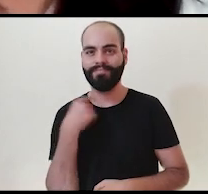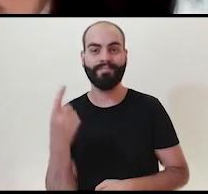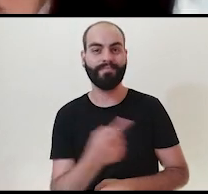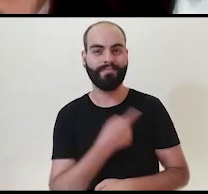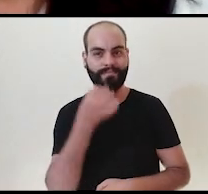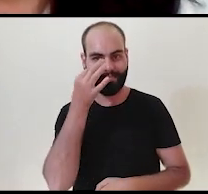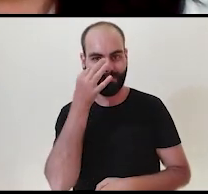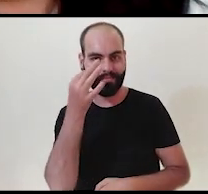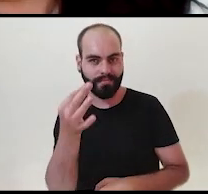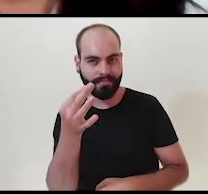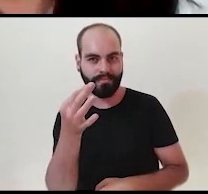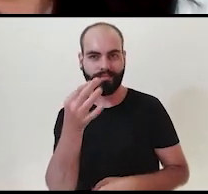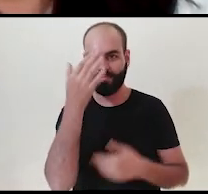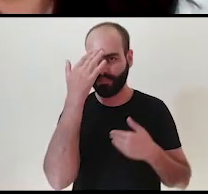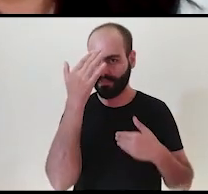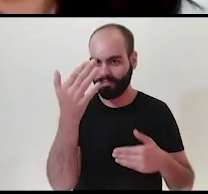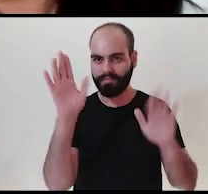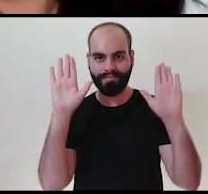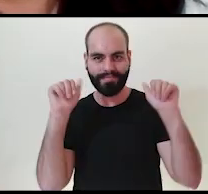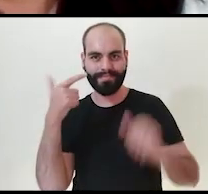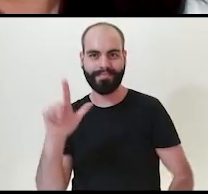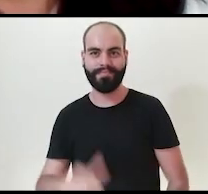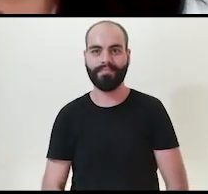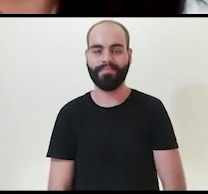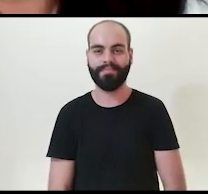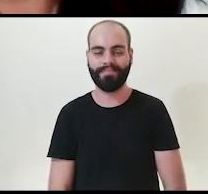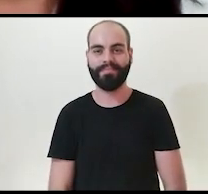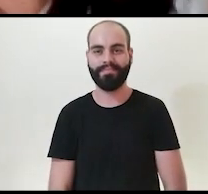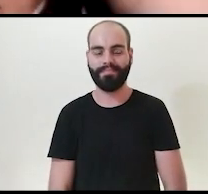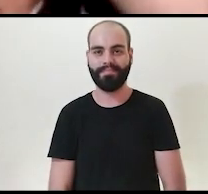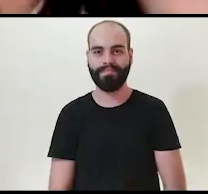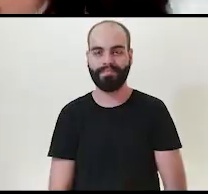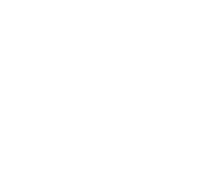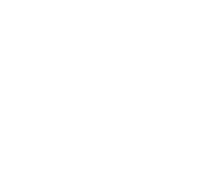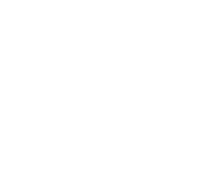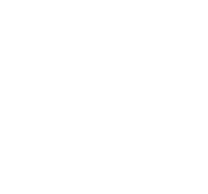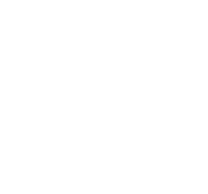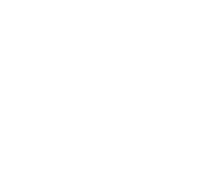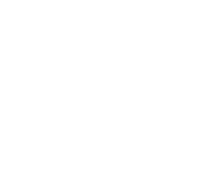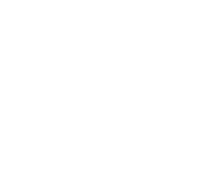todos vocês que estão nos assistindo e até a próxima. Tchau. Tchau.